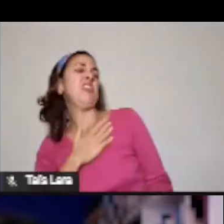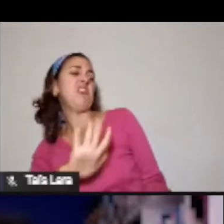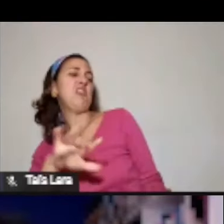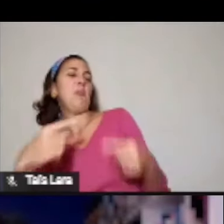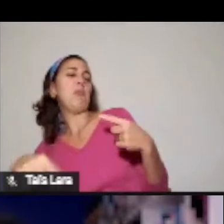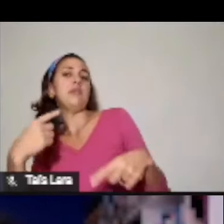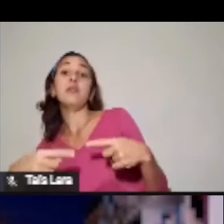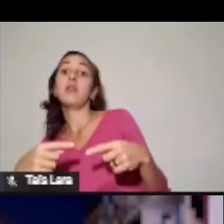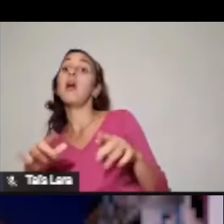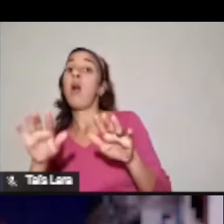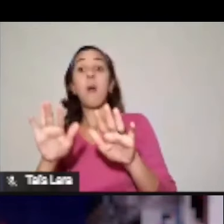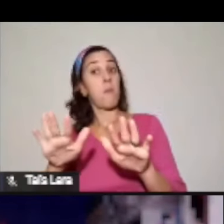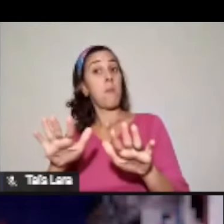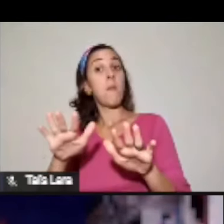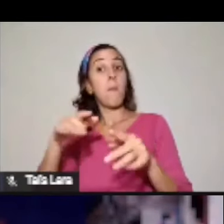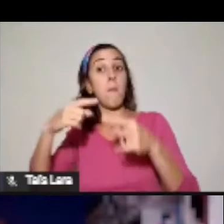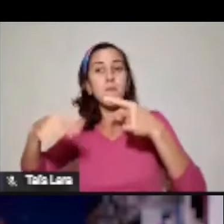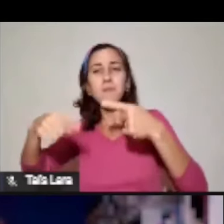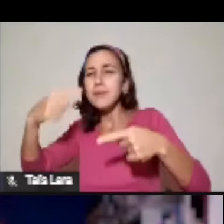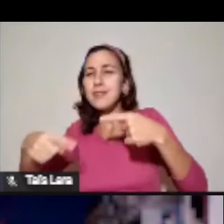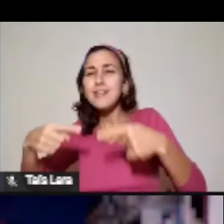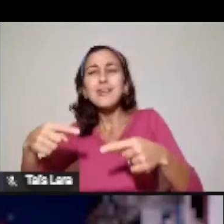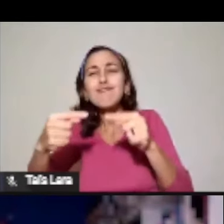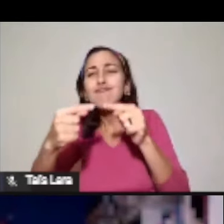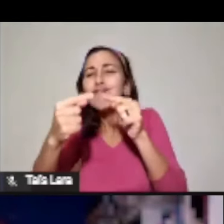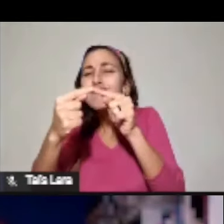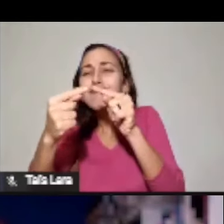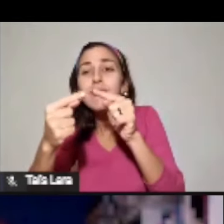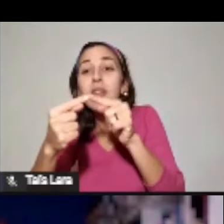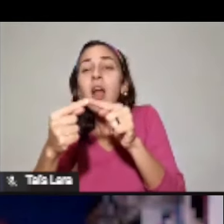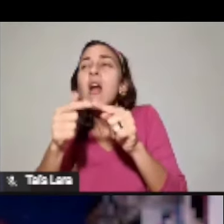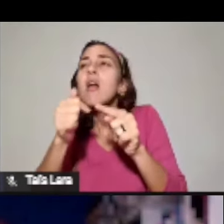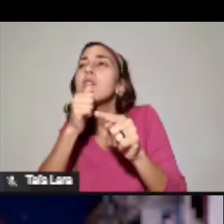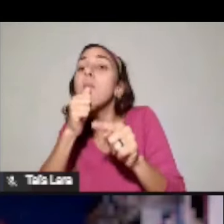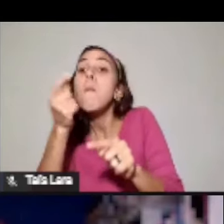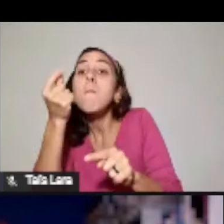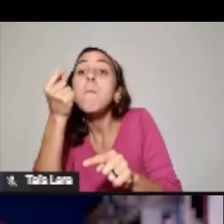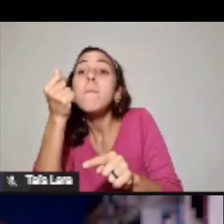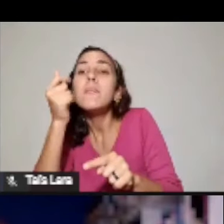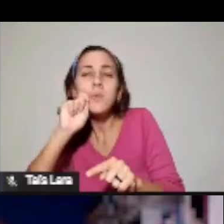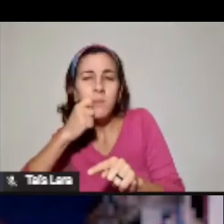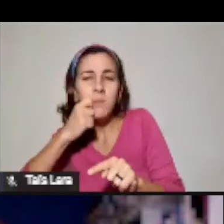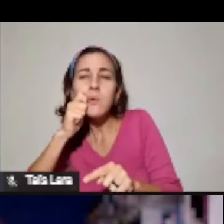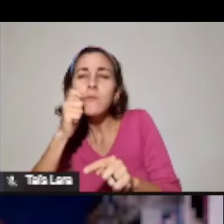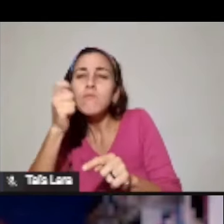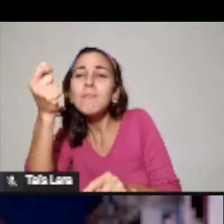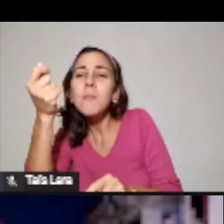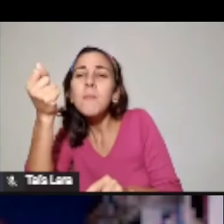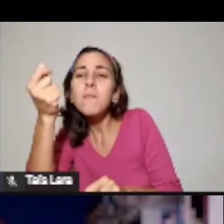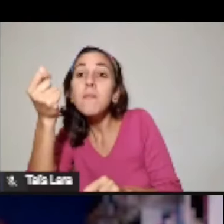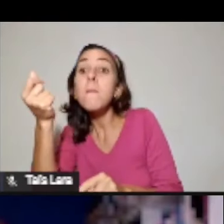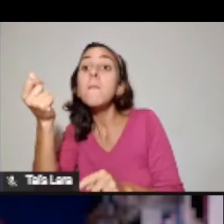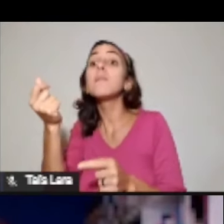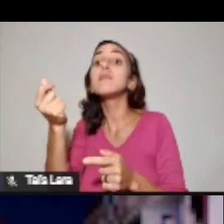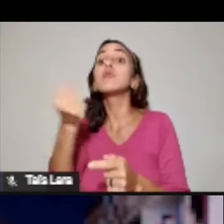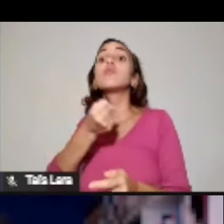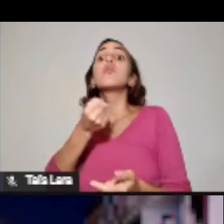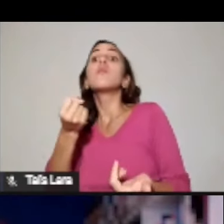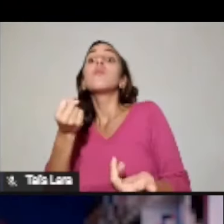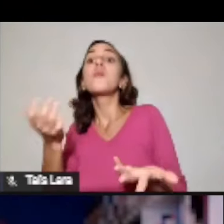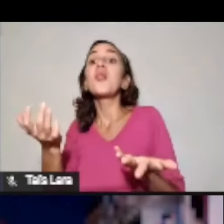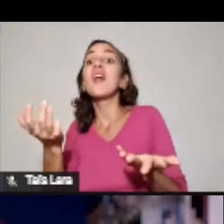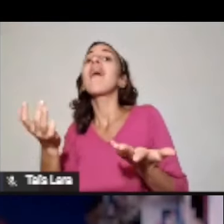ela influencia até no preço do nosso pãozinho, aquele pãozinho que a gente vai, né, comprar de manhã no café.